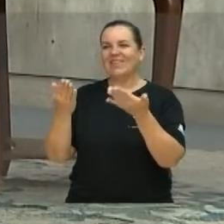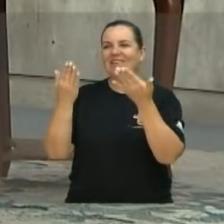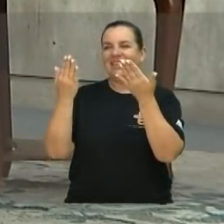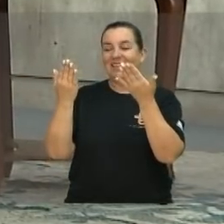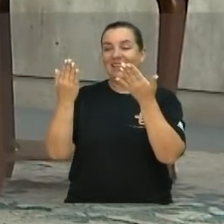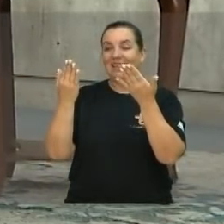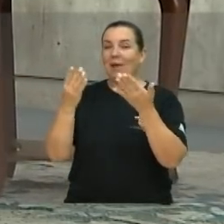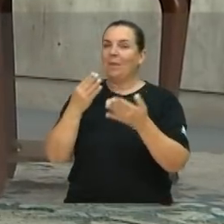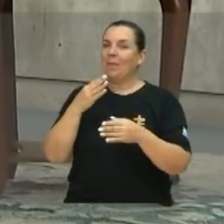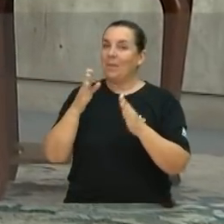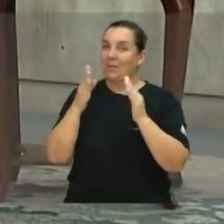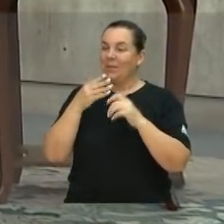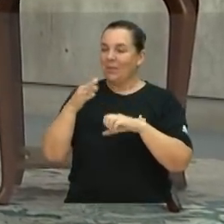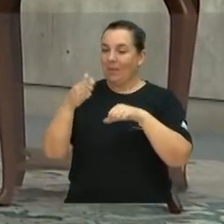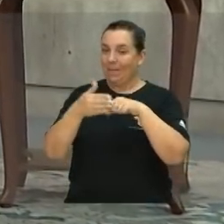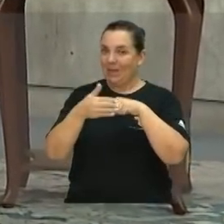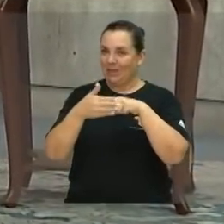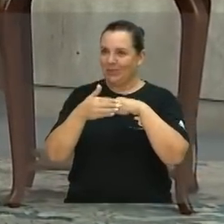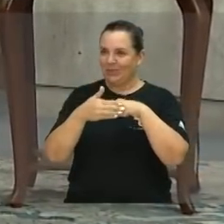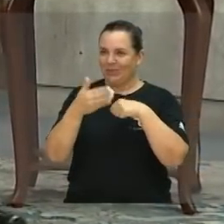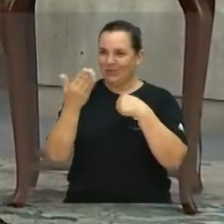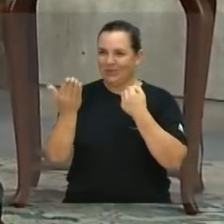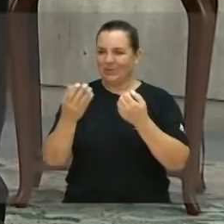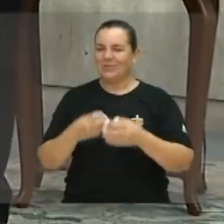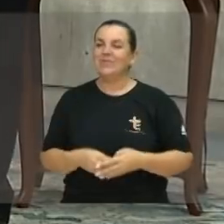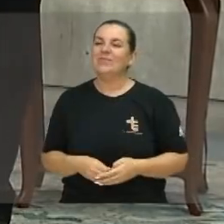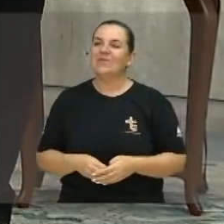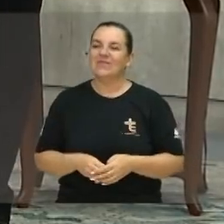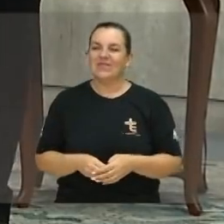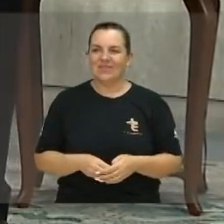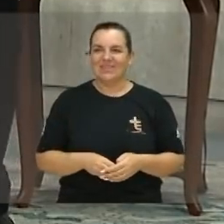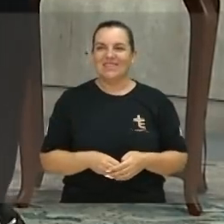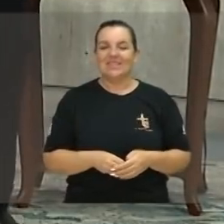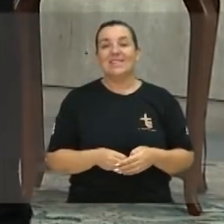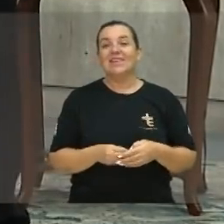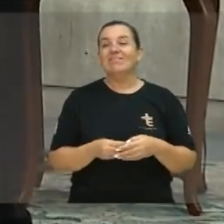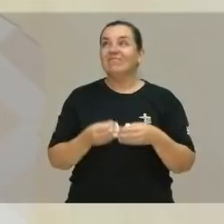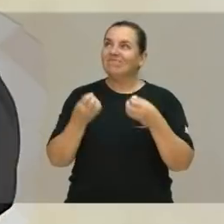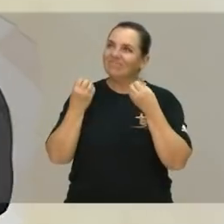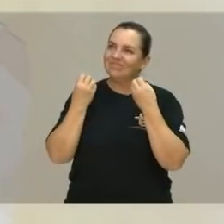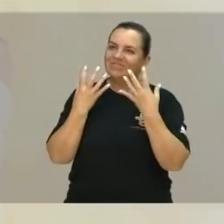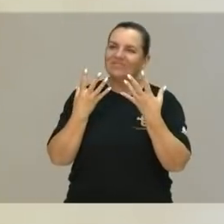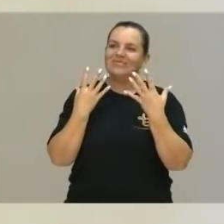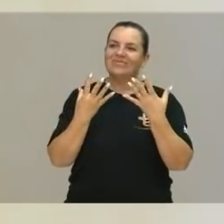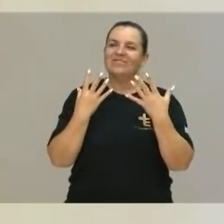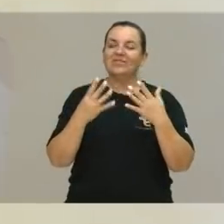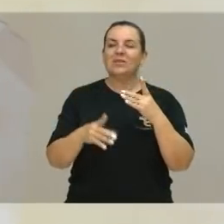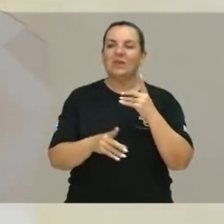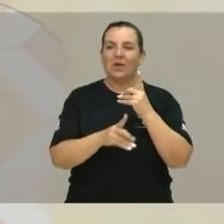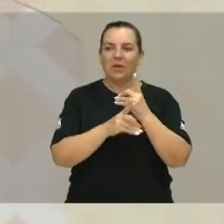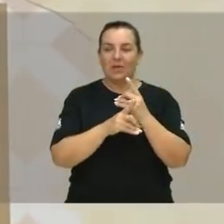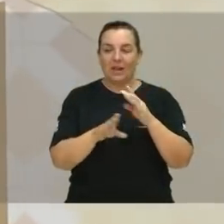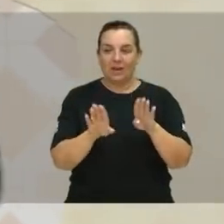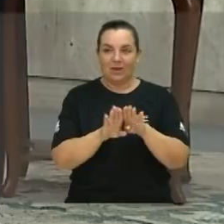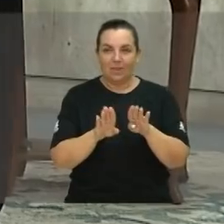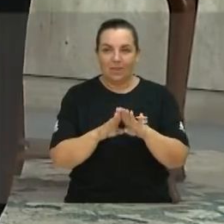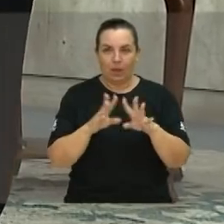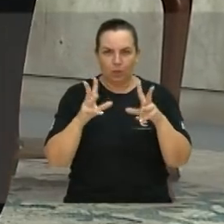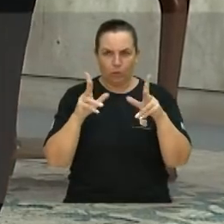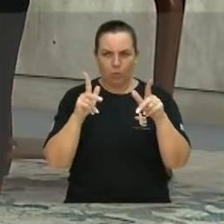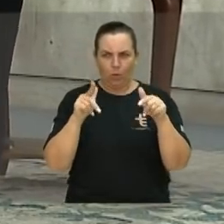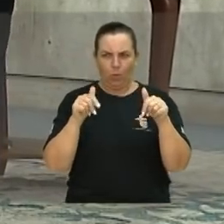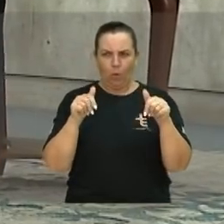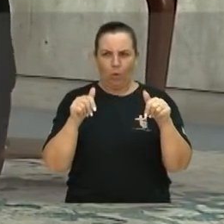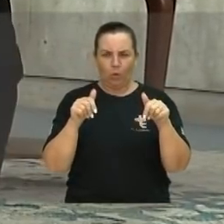william o que bom encontrá-lo também a equipe toda você não os ver